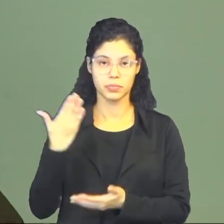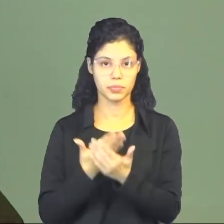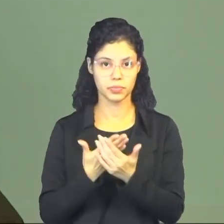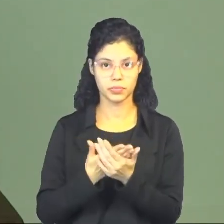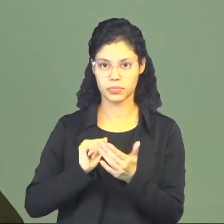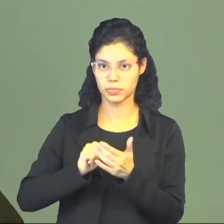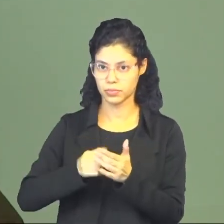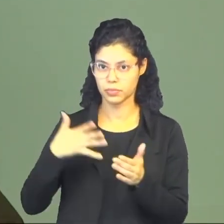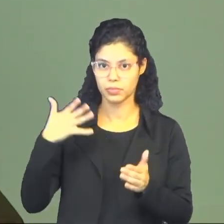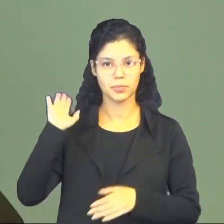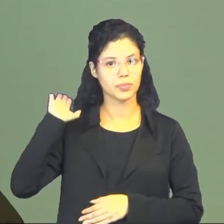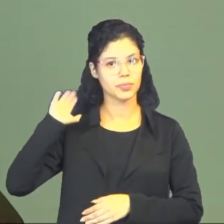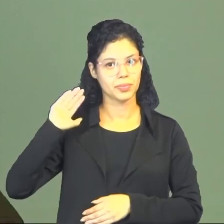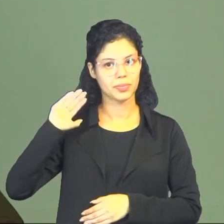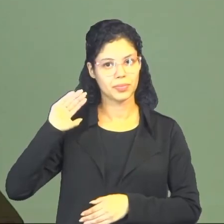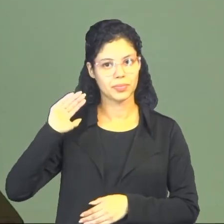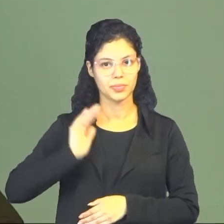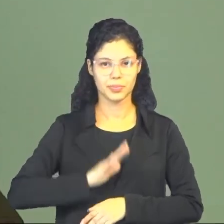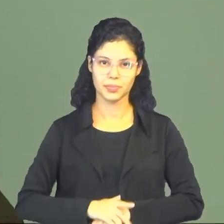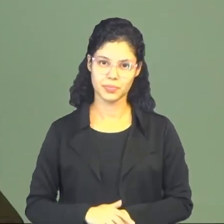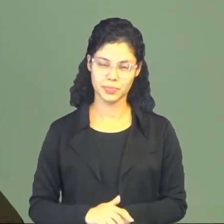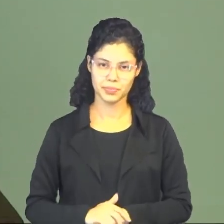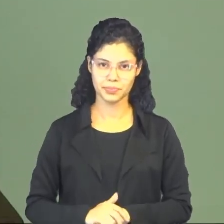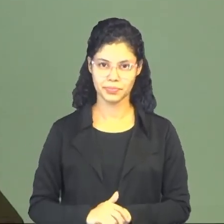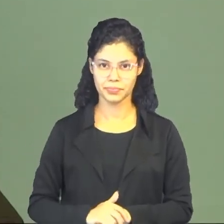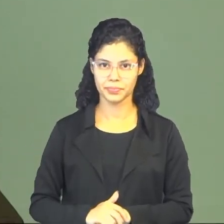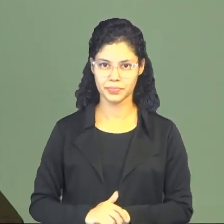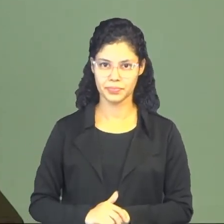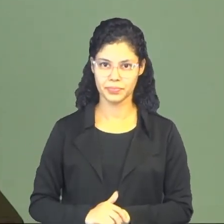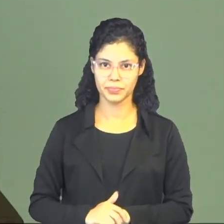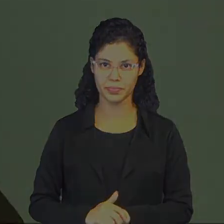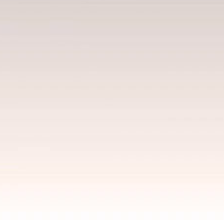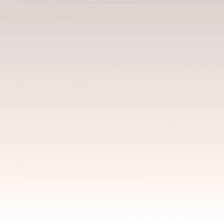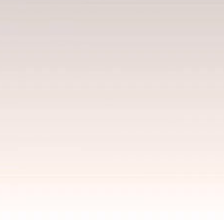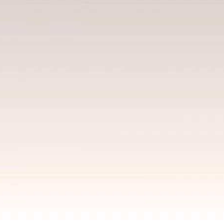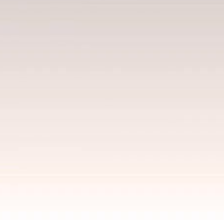acesso a essa aula e muitas outras te aguardo na próxima tchau tchau